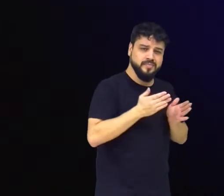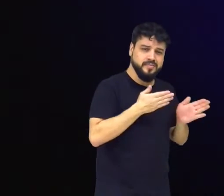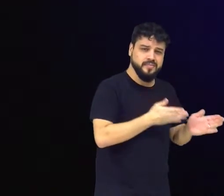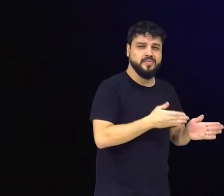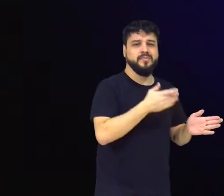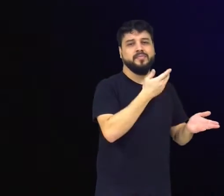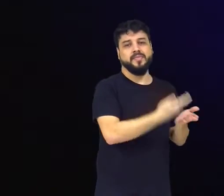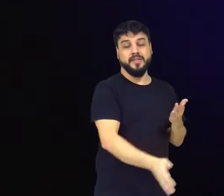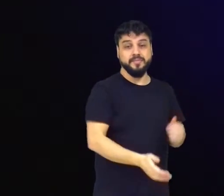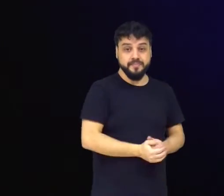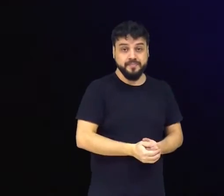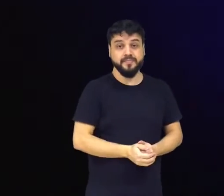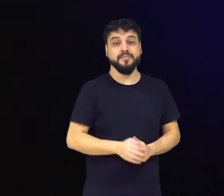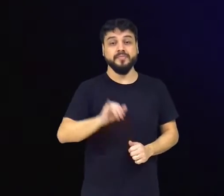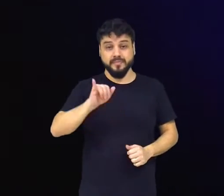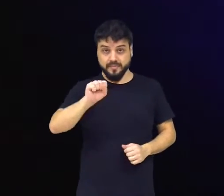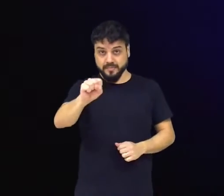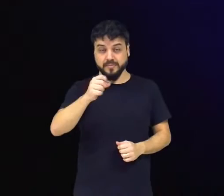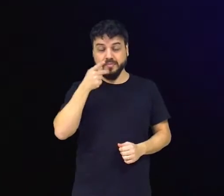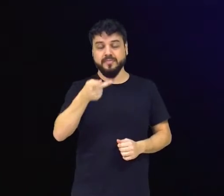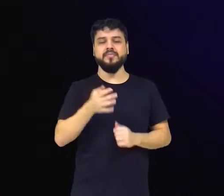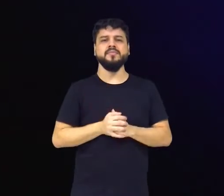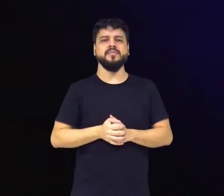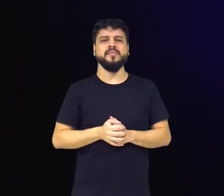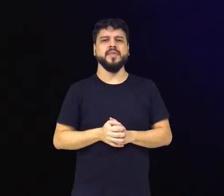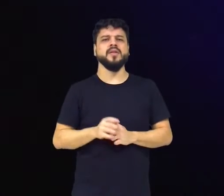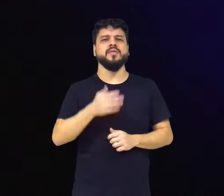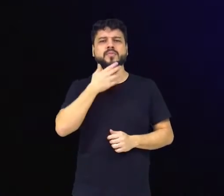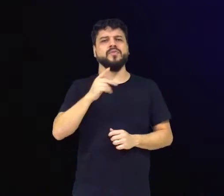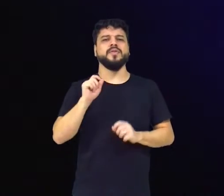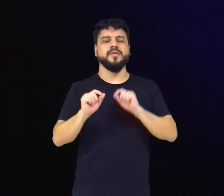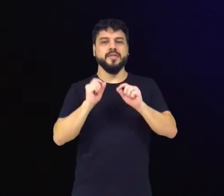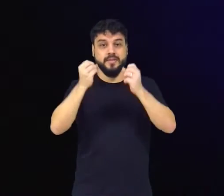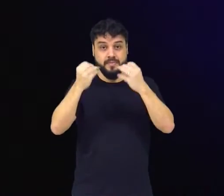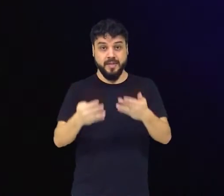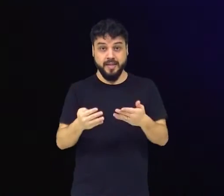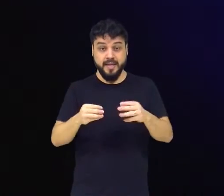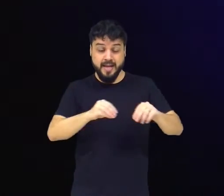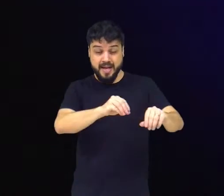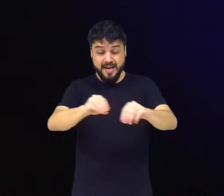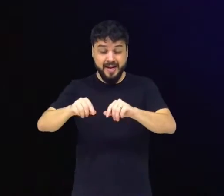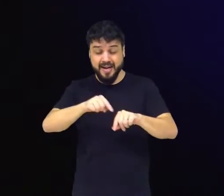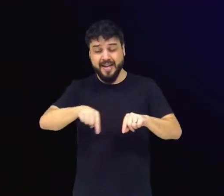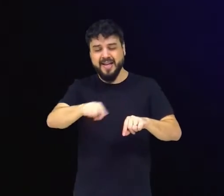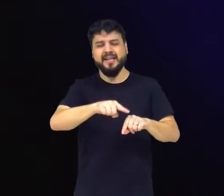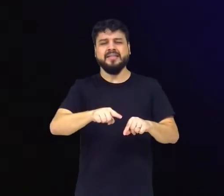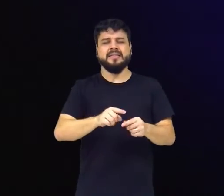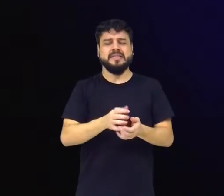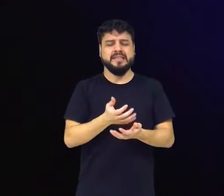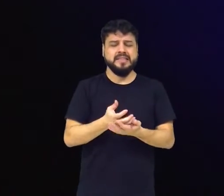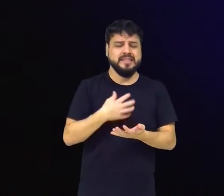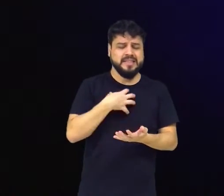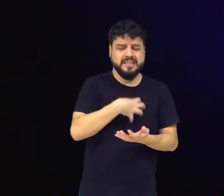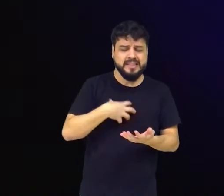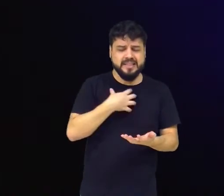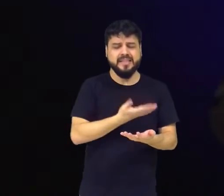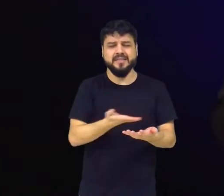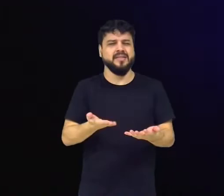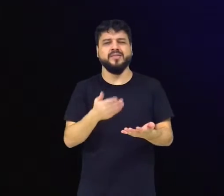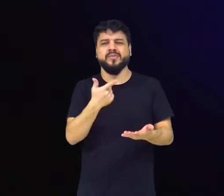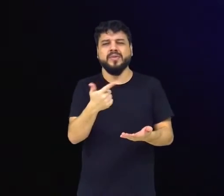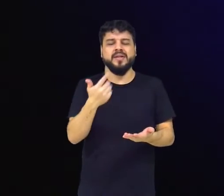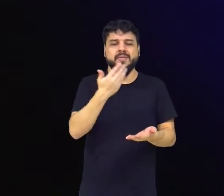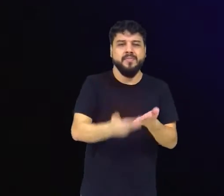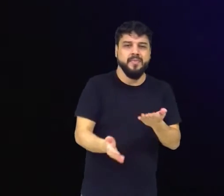9, nos versos 1 e 2, o profeta diz assim, narra assim: mas a terra que foi angustiada não será entenebrecida, envelheceu